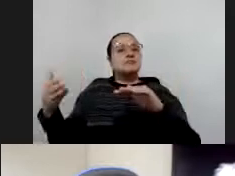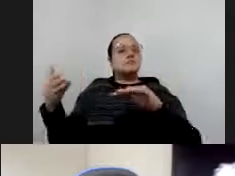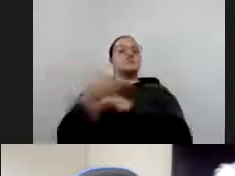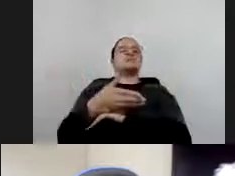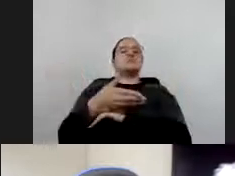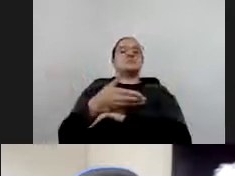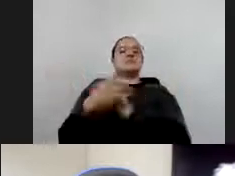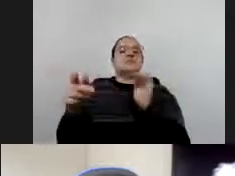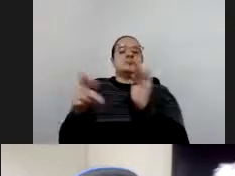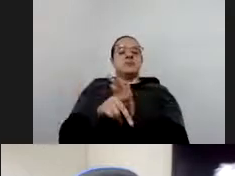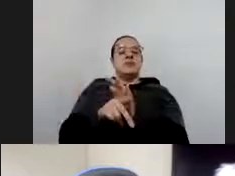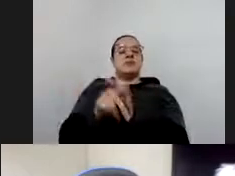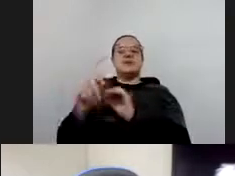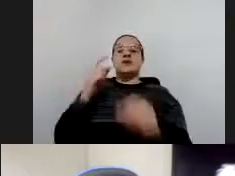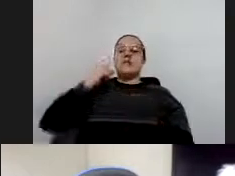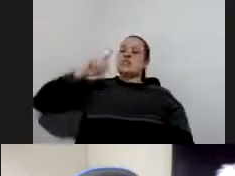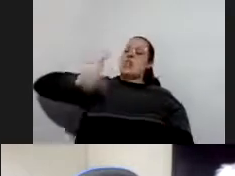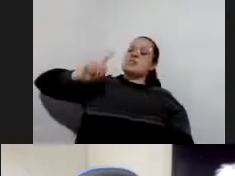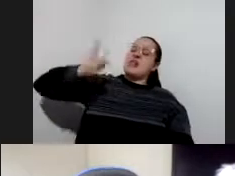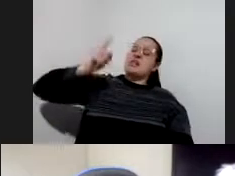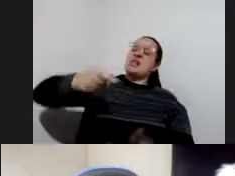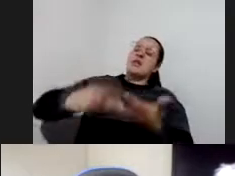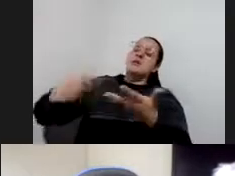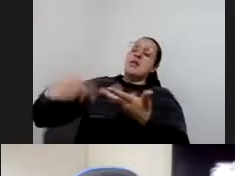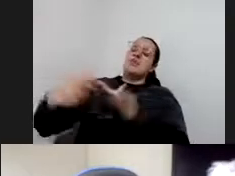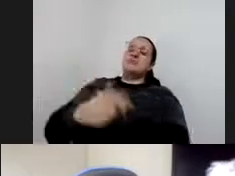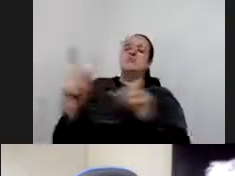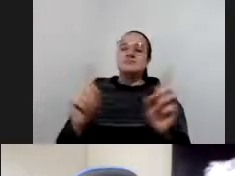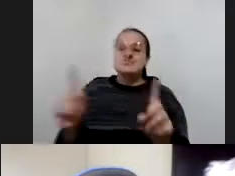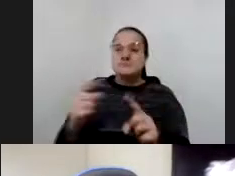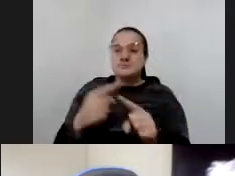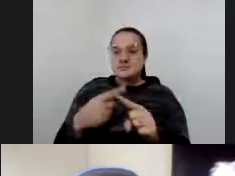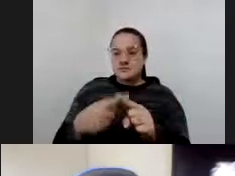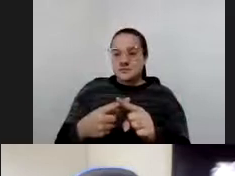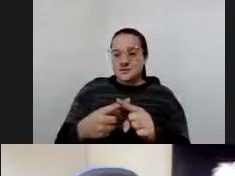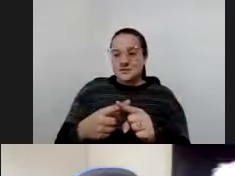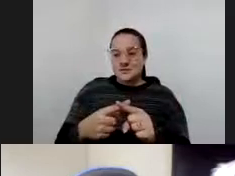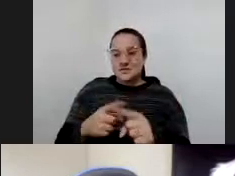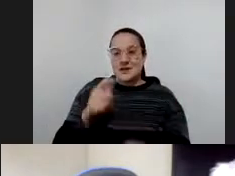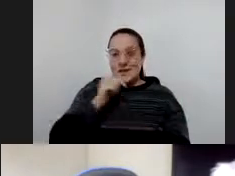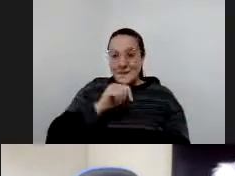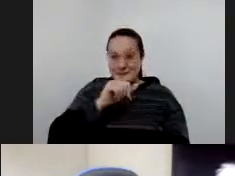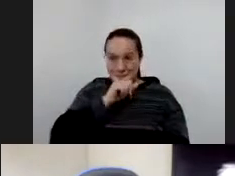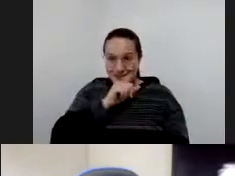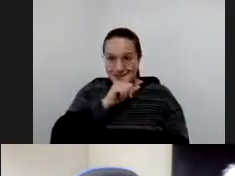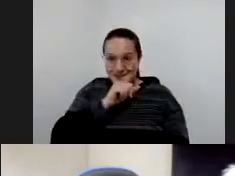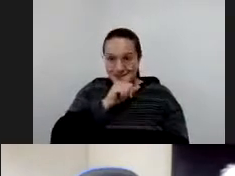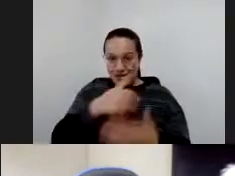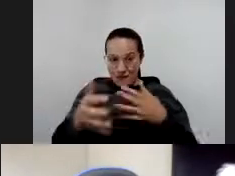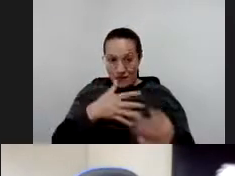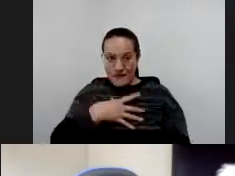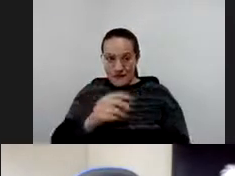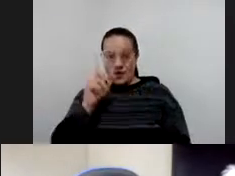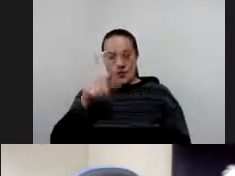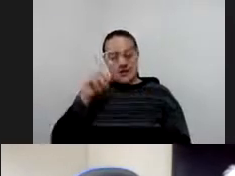sem estar apontando o dedo, porque só sabe o que é ter um filho. Já é um desafio ser mãe de qualquer pessoa, né?